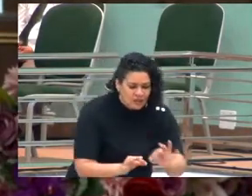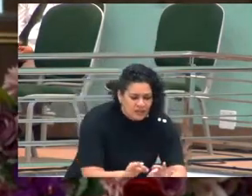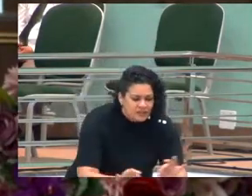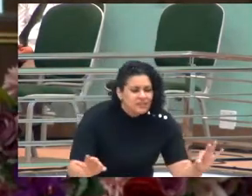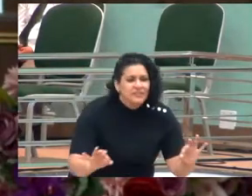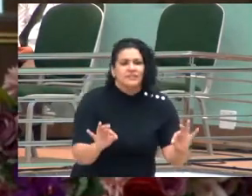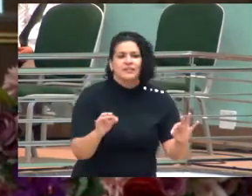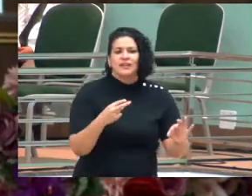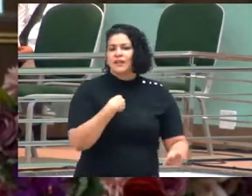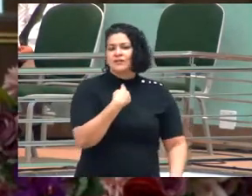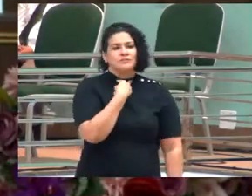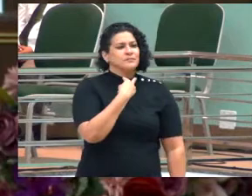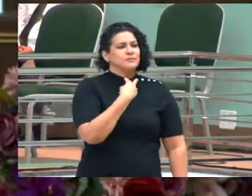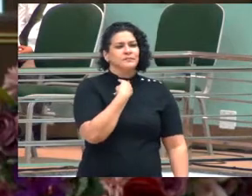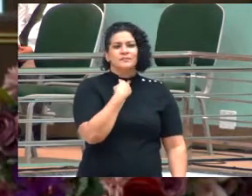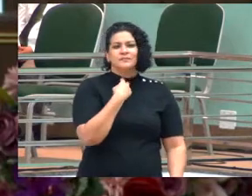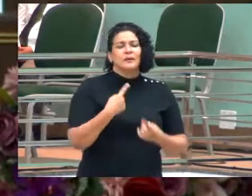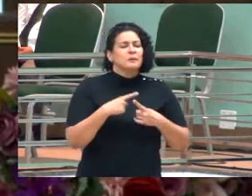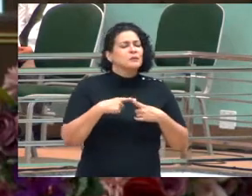Era Jesus o Salvador.